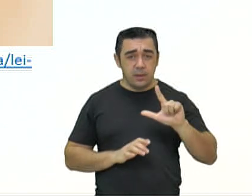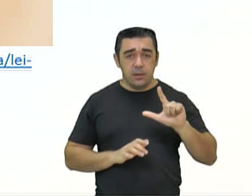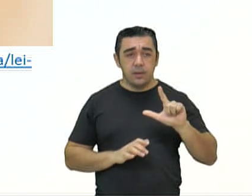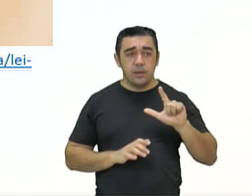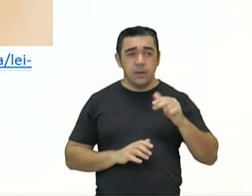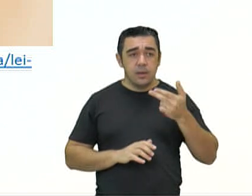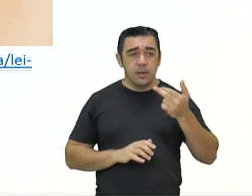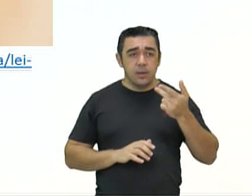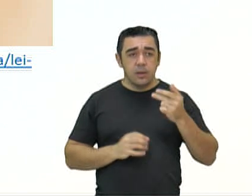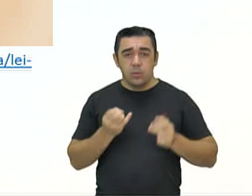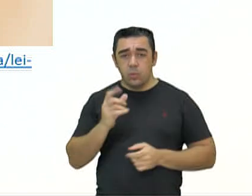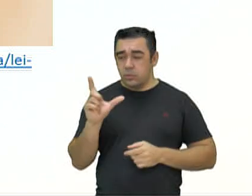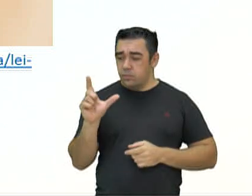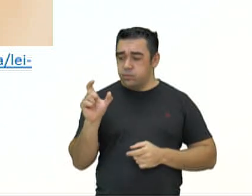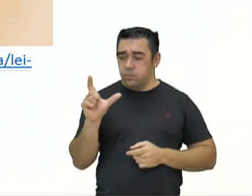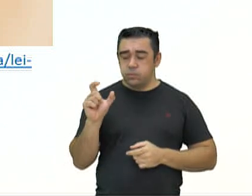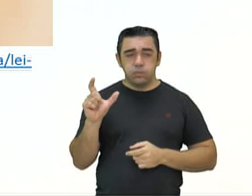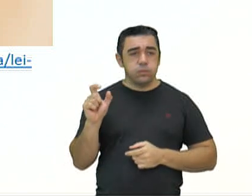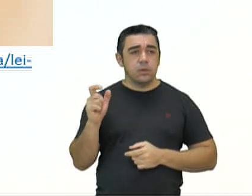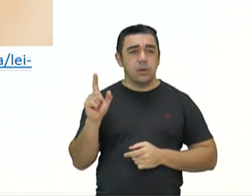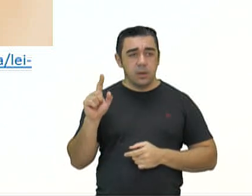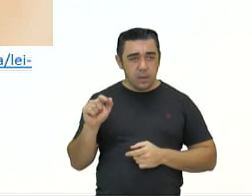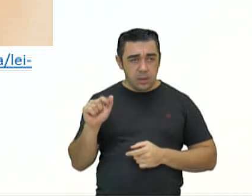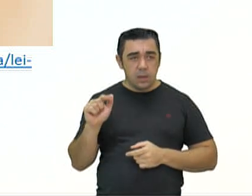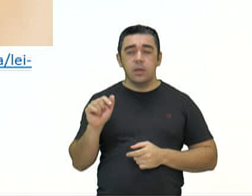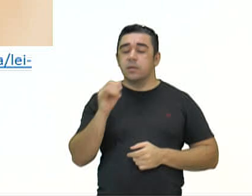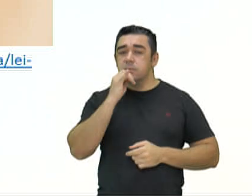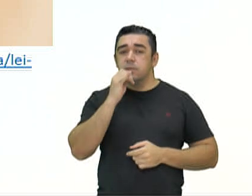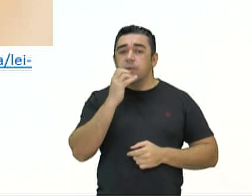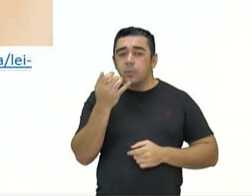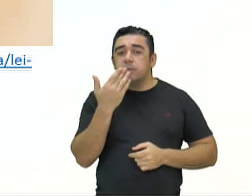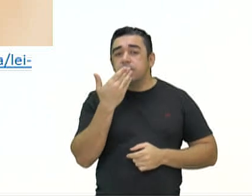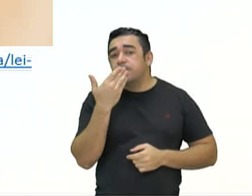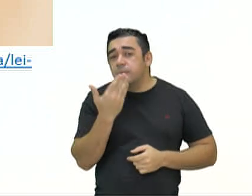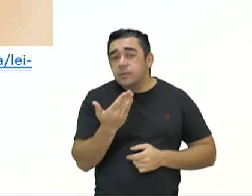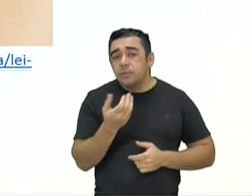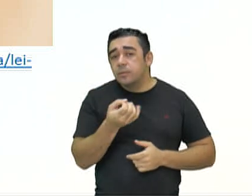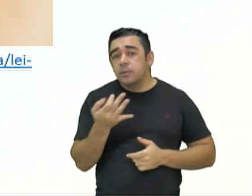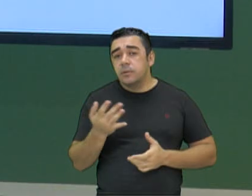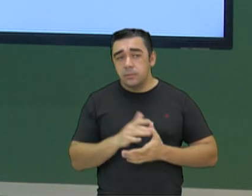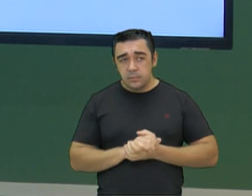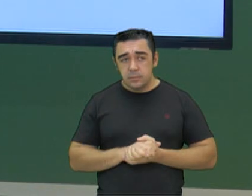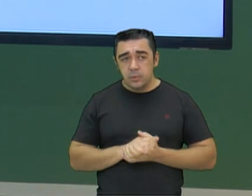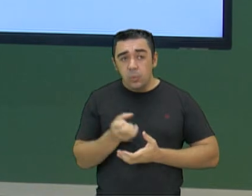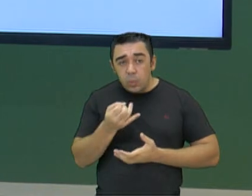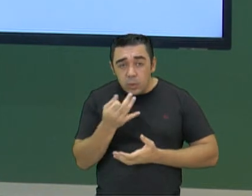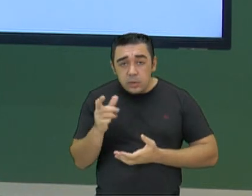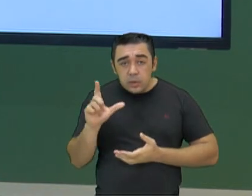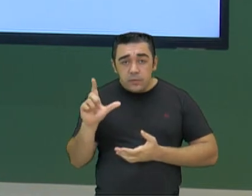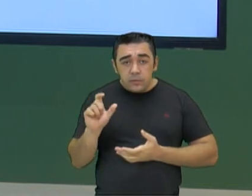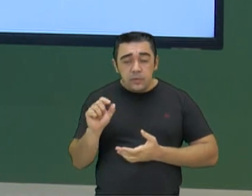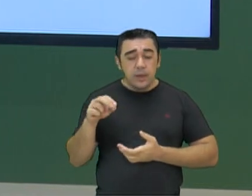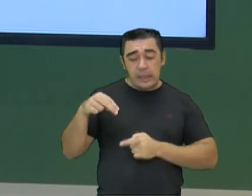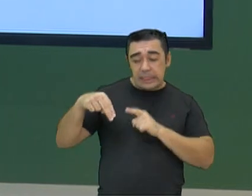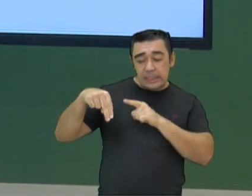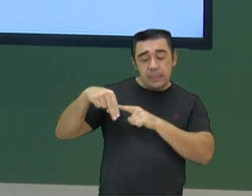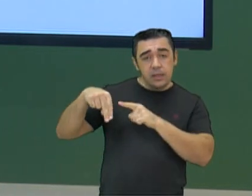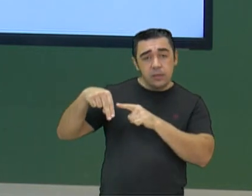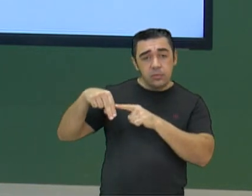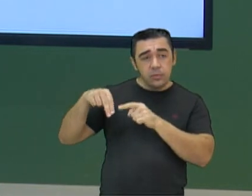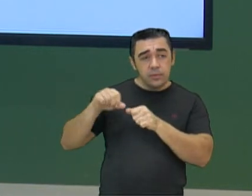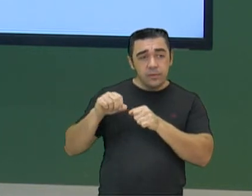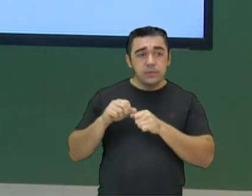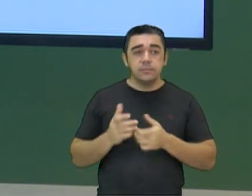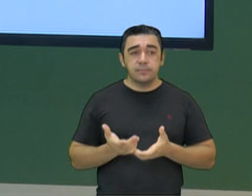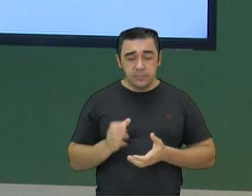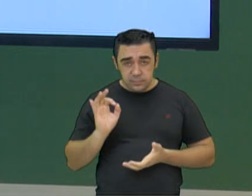igual à força de compressão dos dedos, que é justamente a força que ele está pedindo, a força, a intensidade da força em Newton que está sendo feita